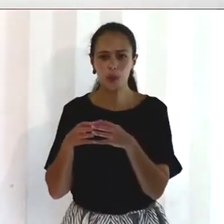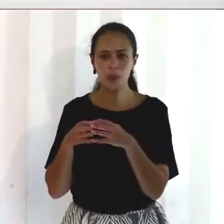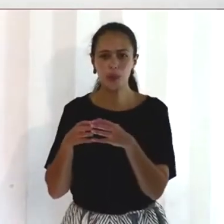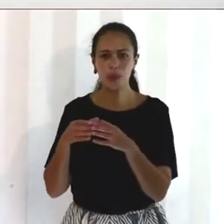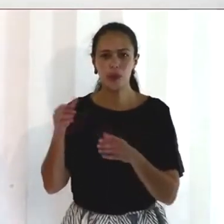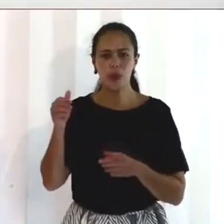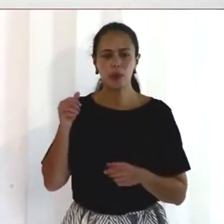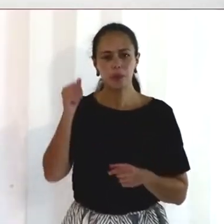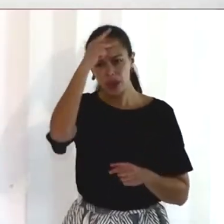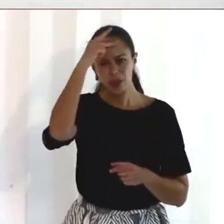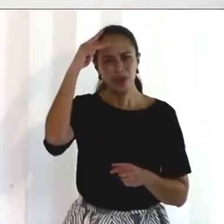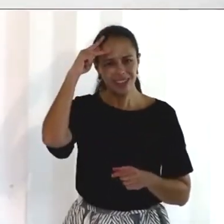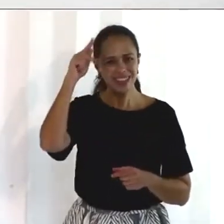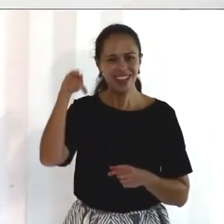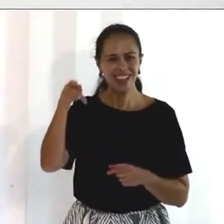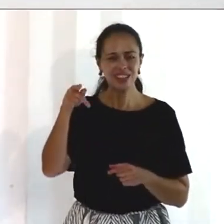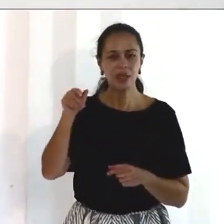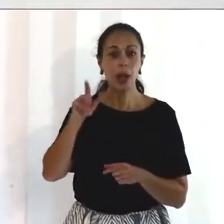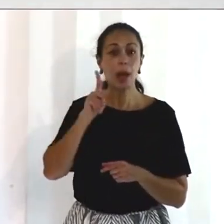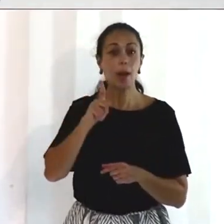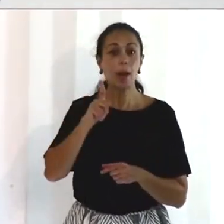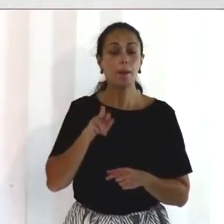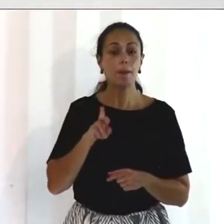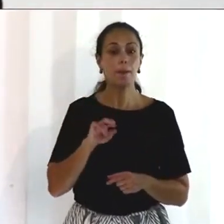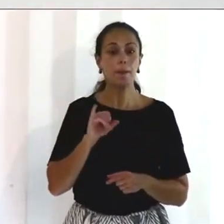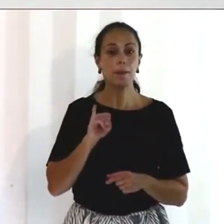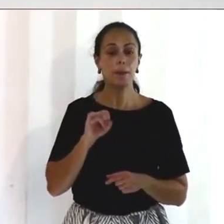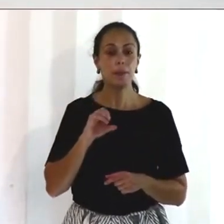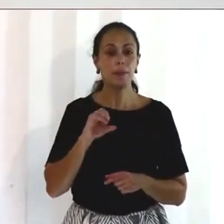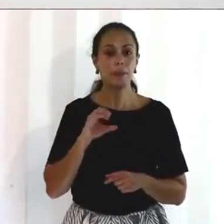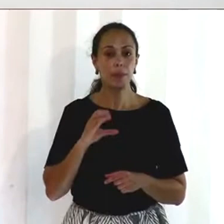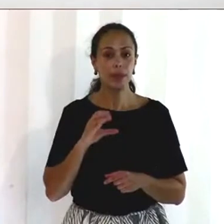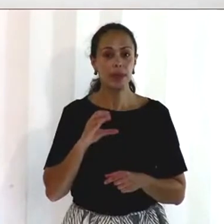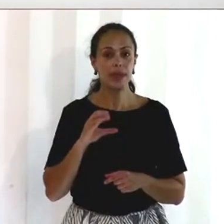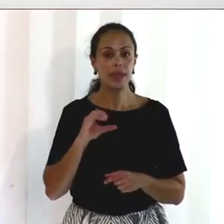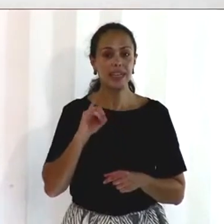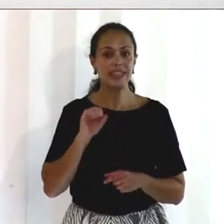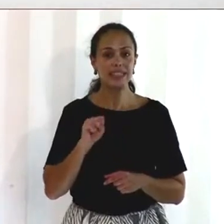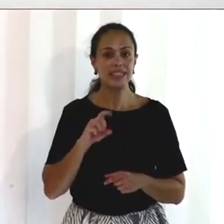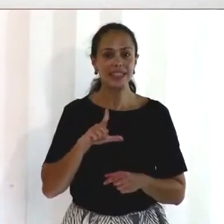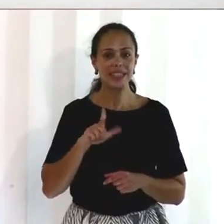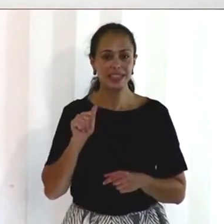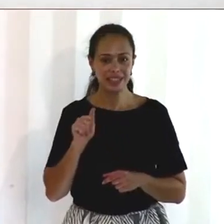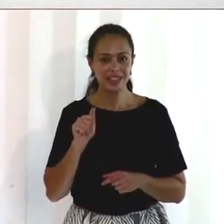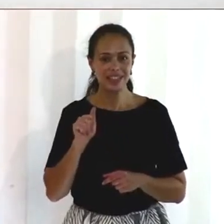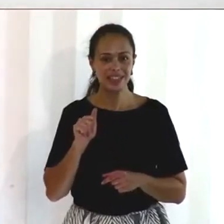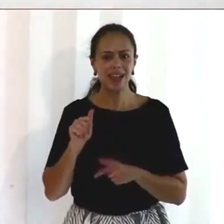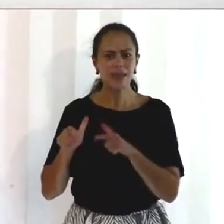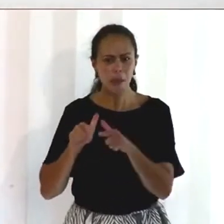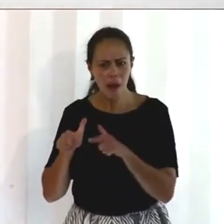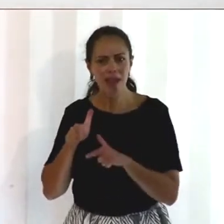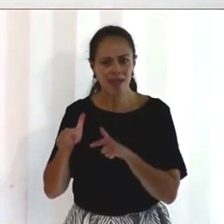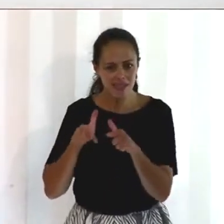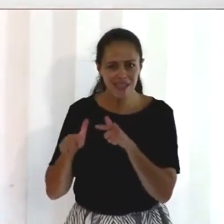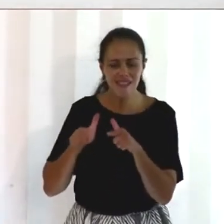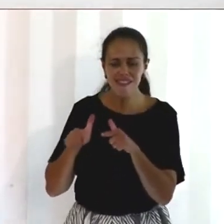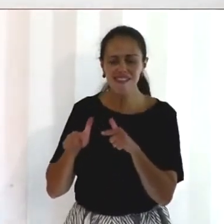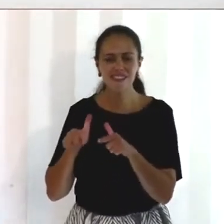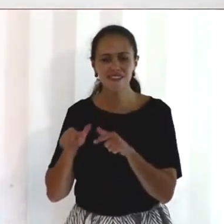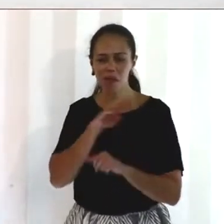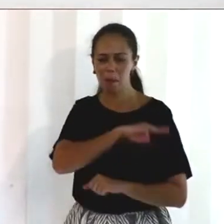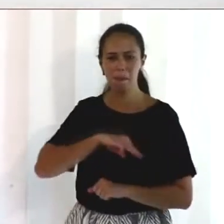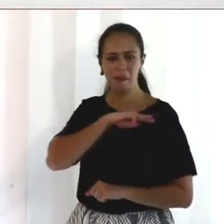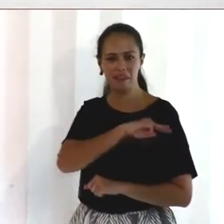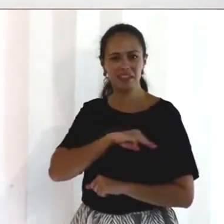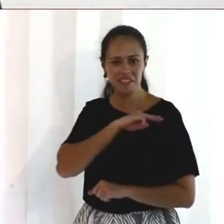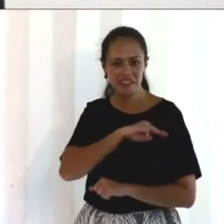praticamente uma adolescente ainda, e os amigos e amigas dela, de uma região do Paraná, faziam missão, chamada de Geração